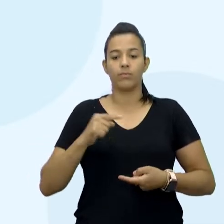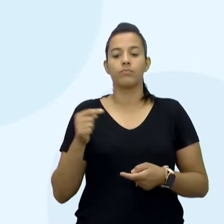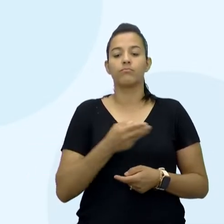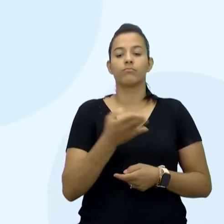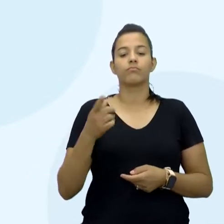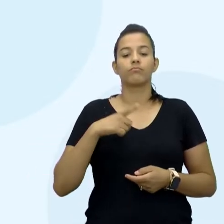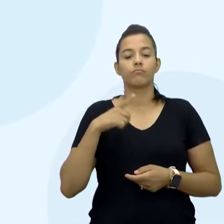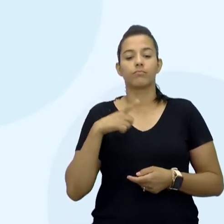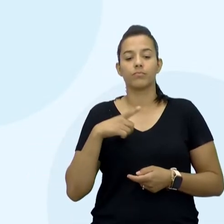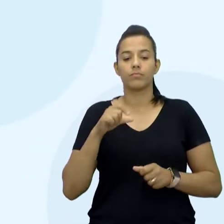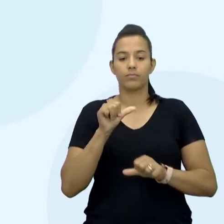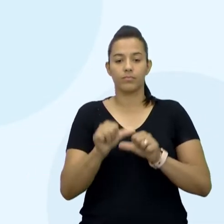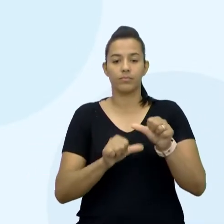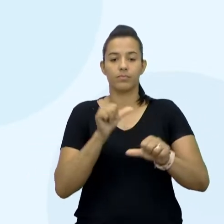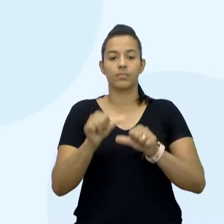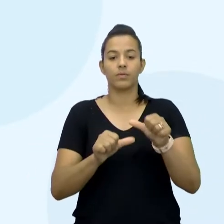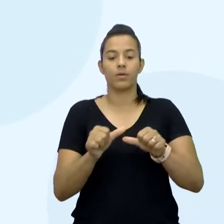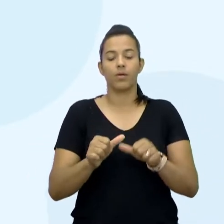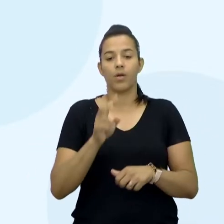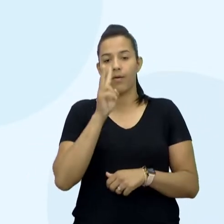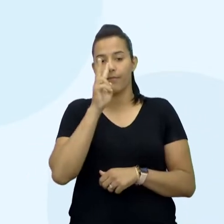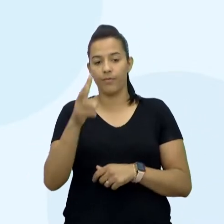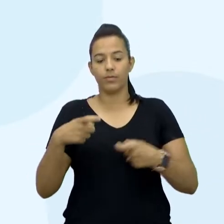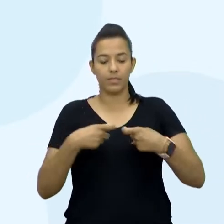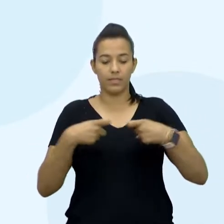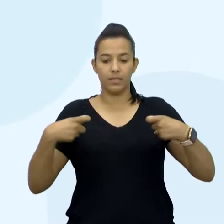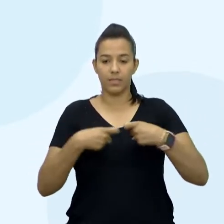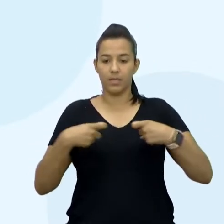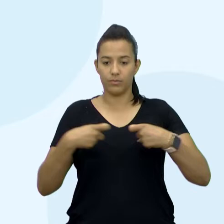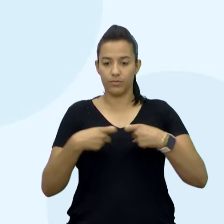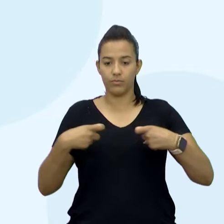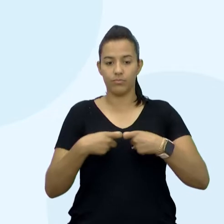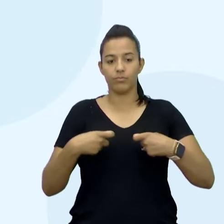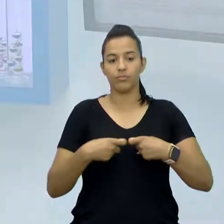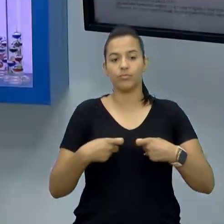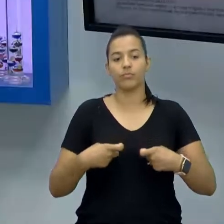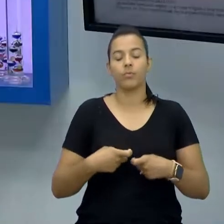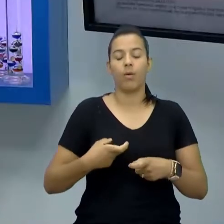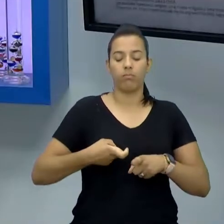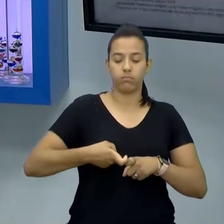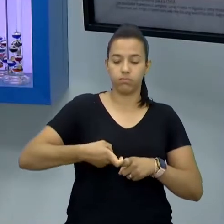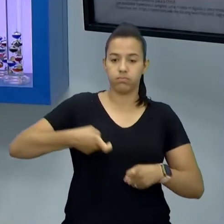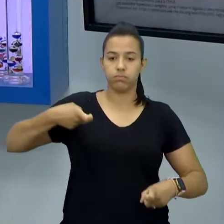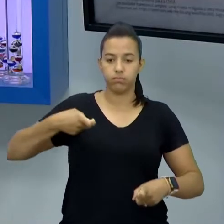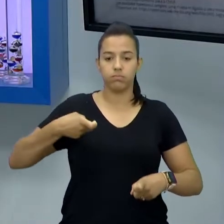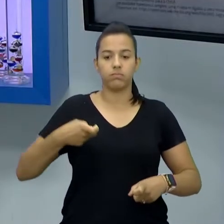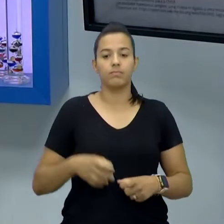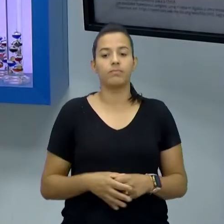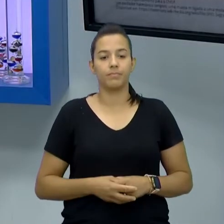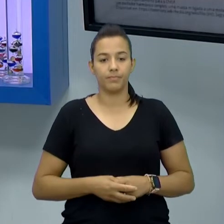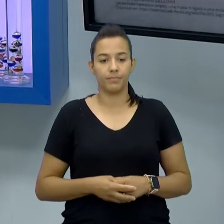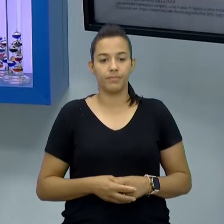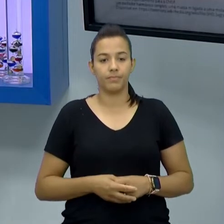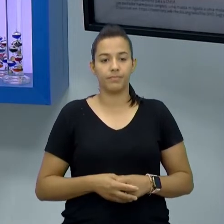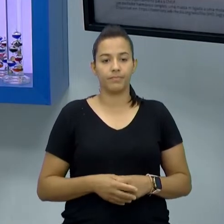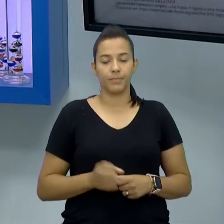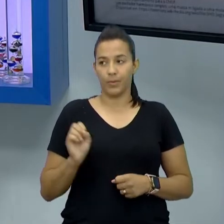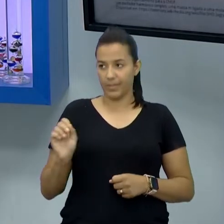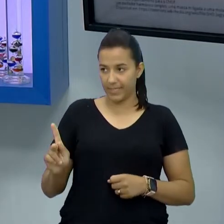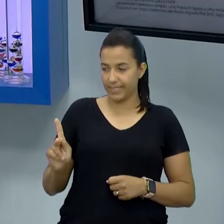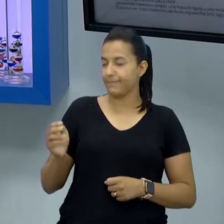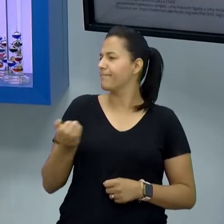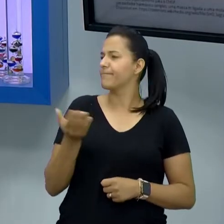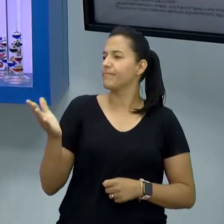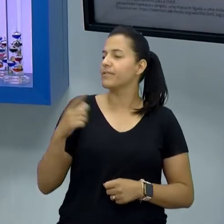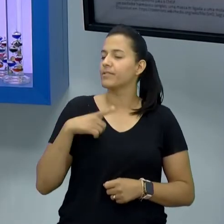está oscilando? Qual é a força elástica aplicada quando você puxa esse sisteminha? Certo, Gibalina? E aí? O que